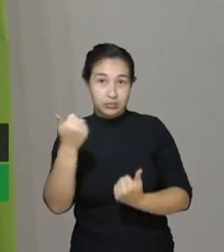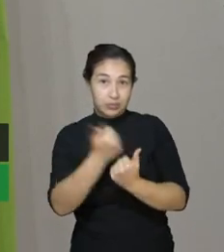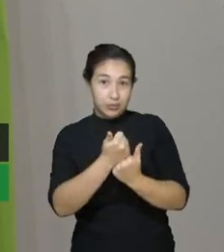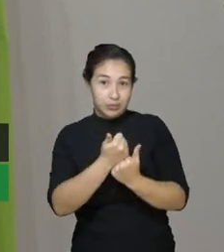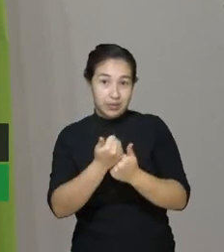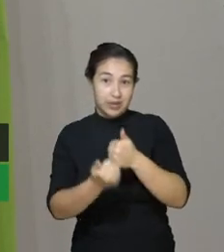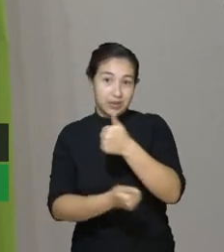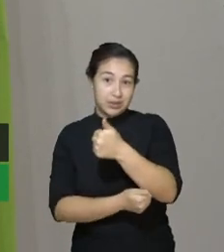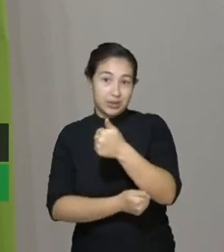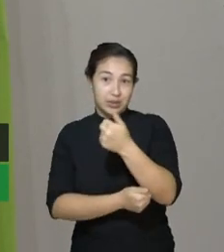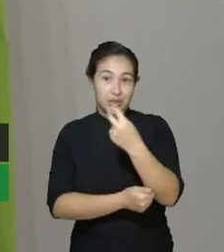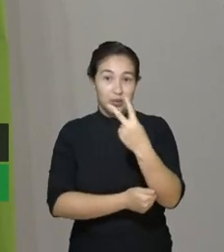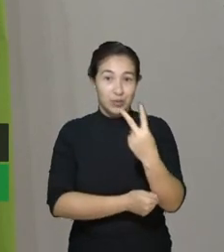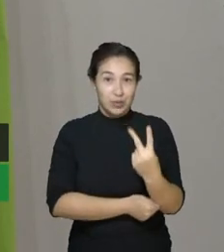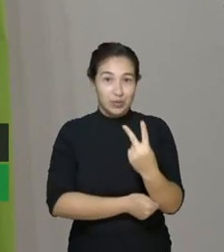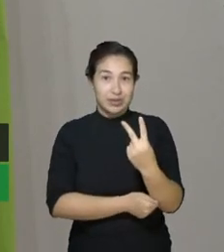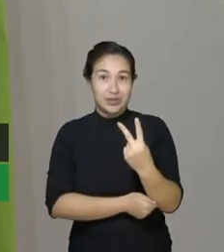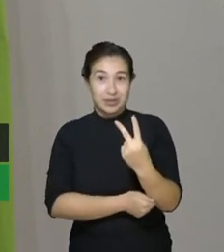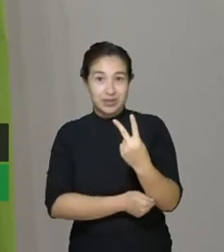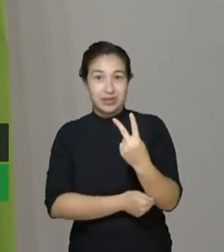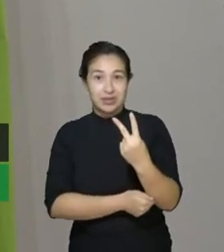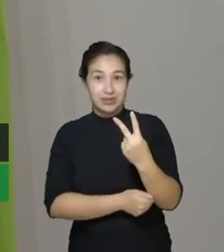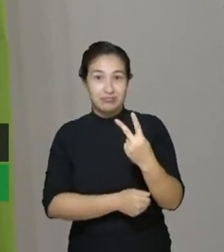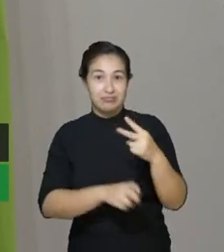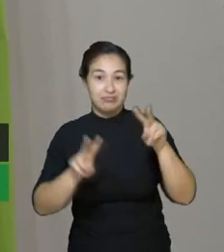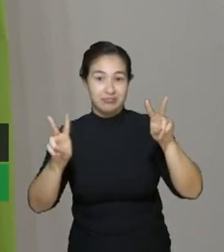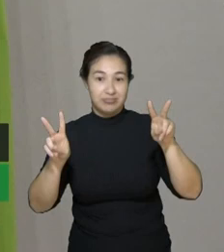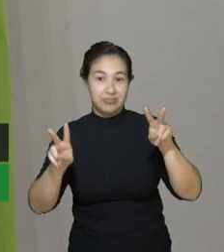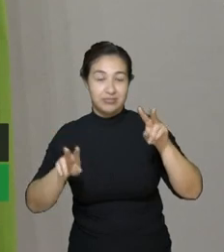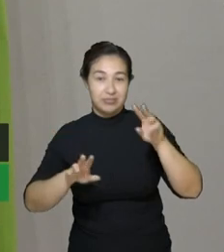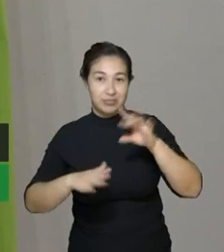anos como titular.